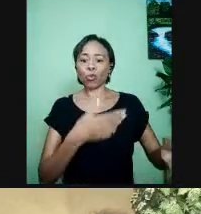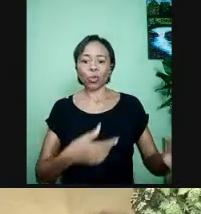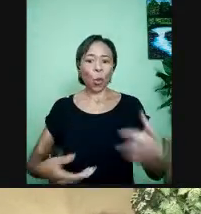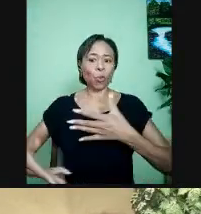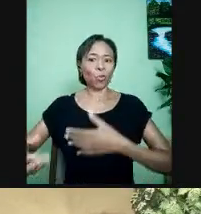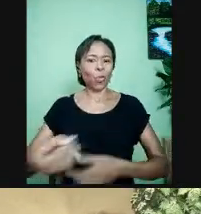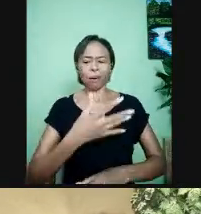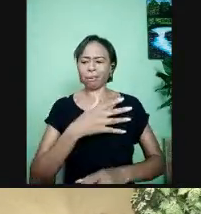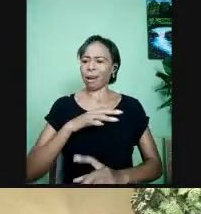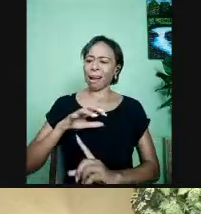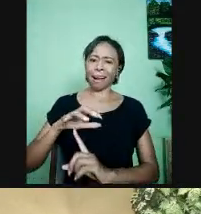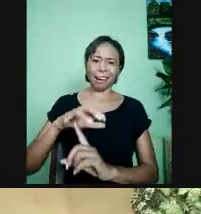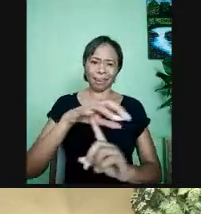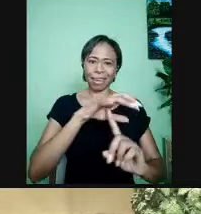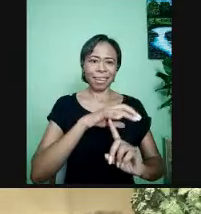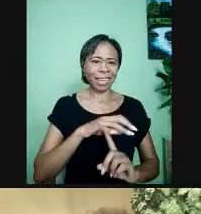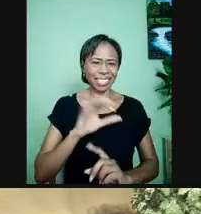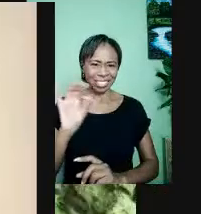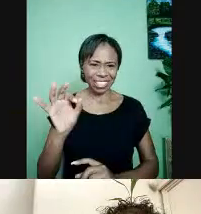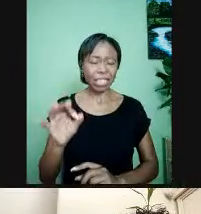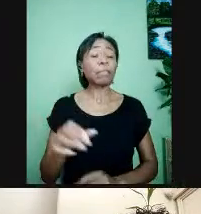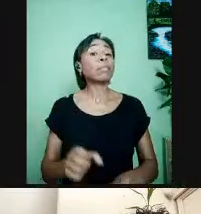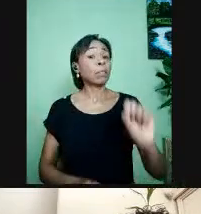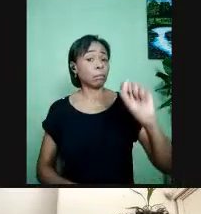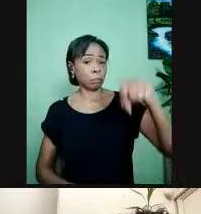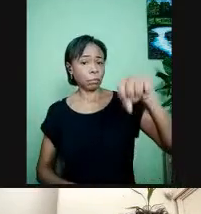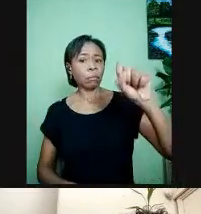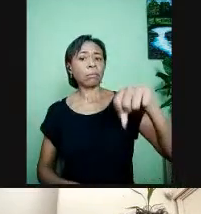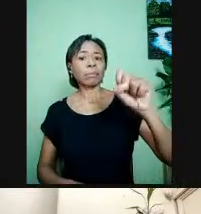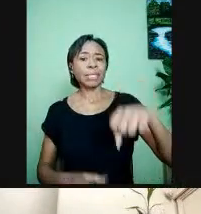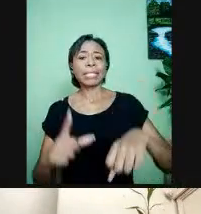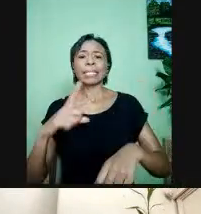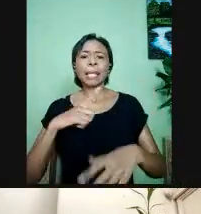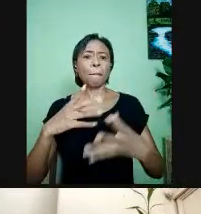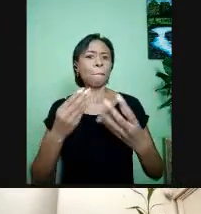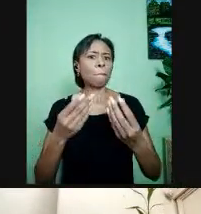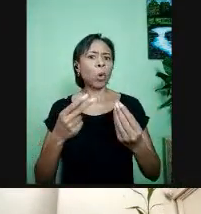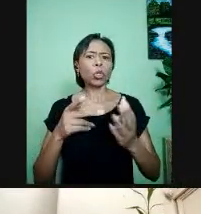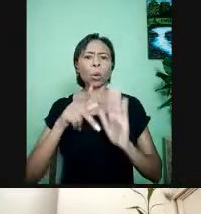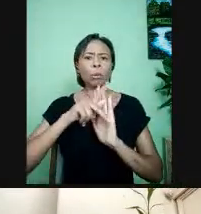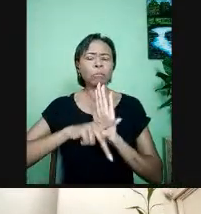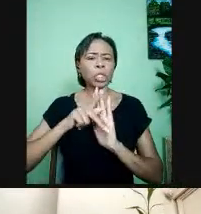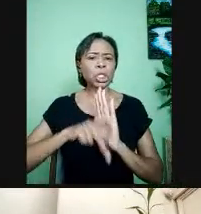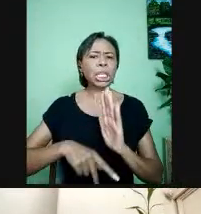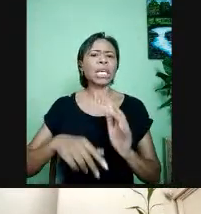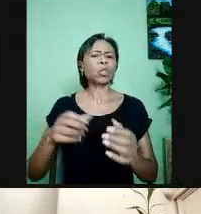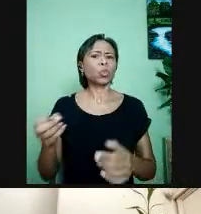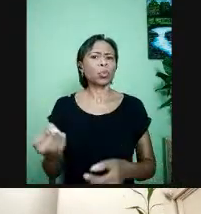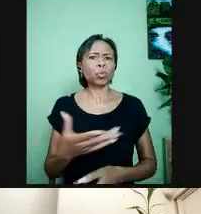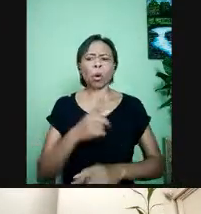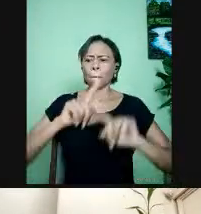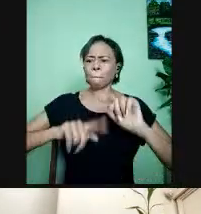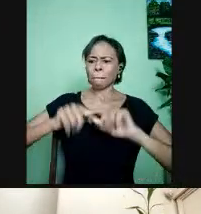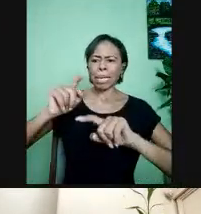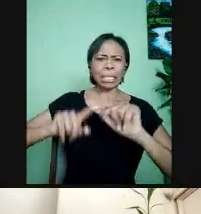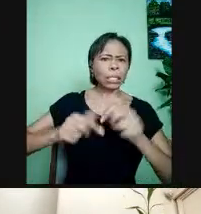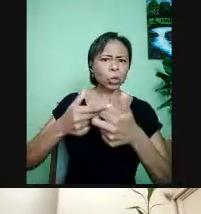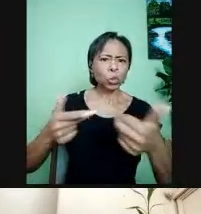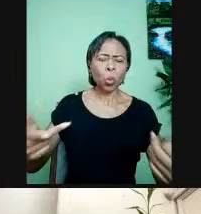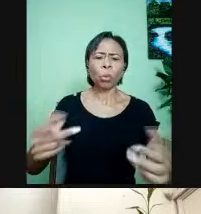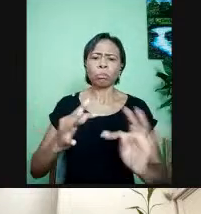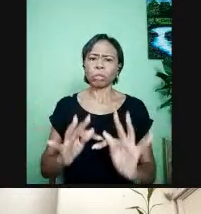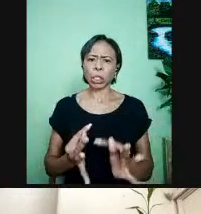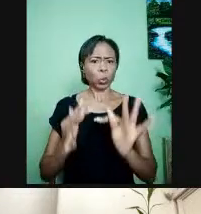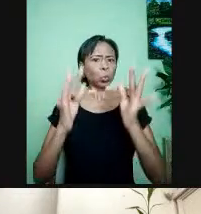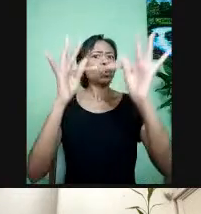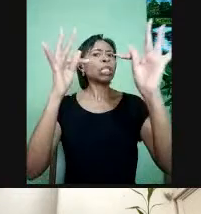que é? Sim, aparecem muitas coisas assim inovadoras, né, que utilizam ferramentas tecnológicas que